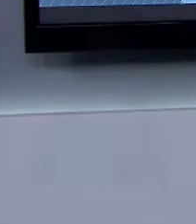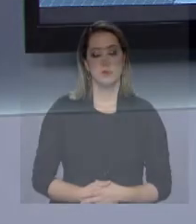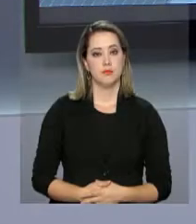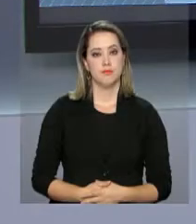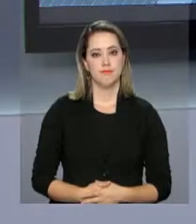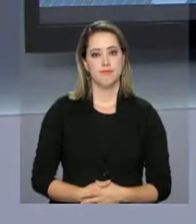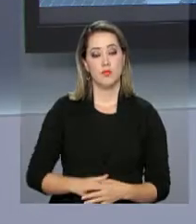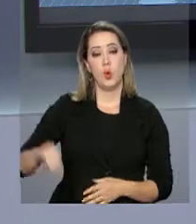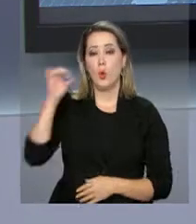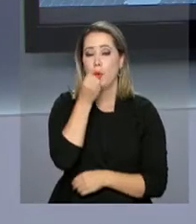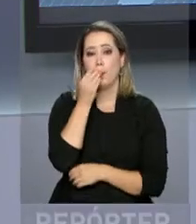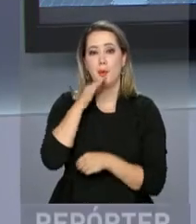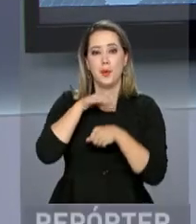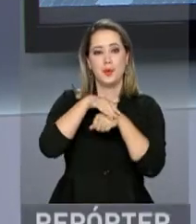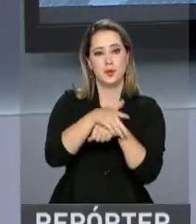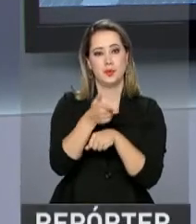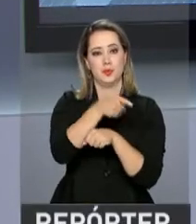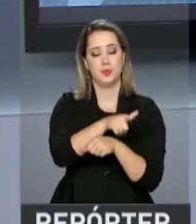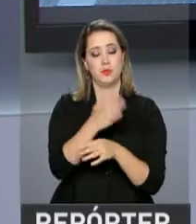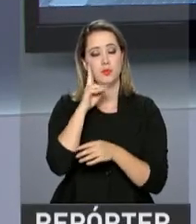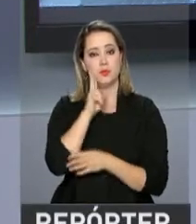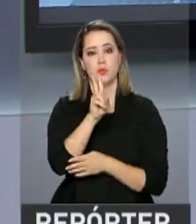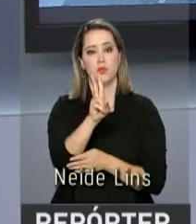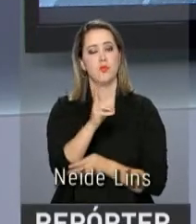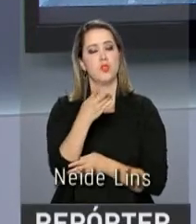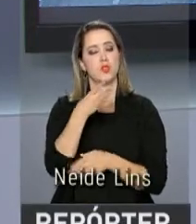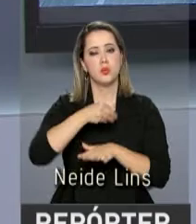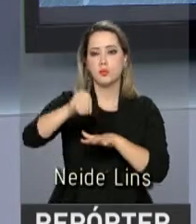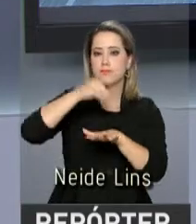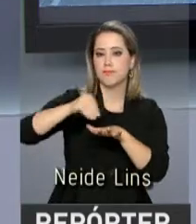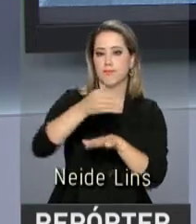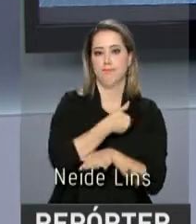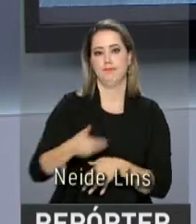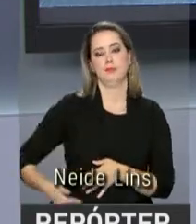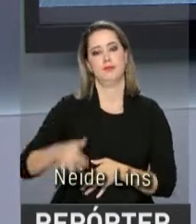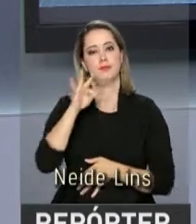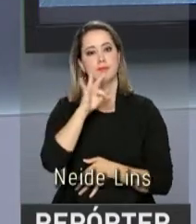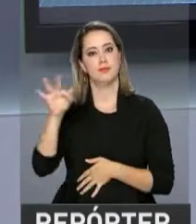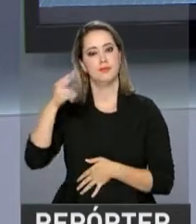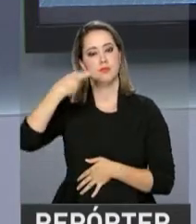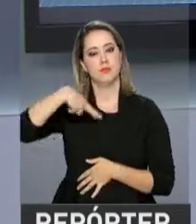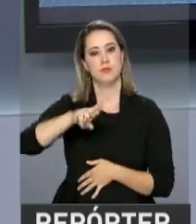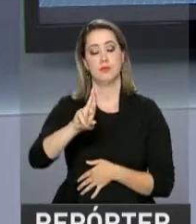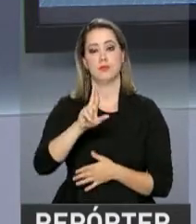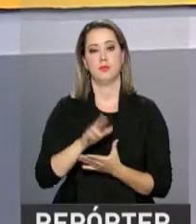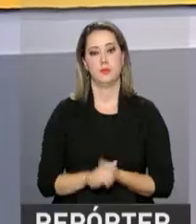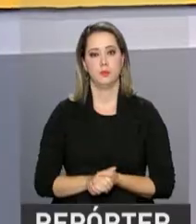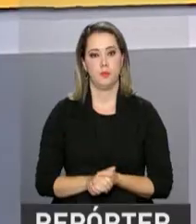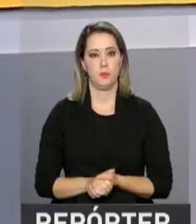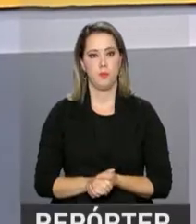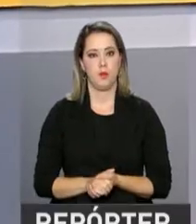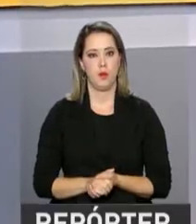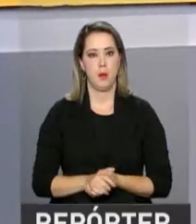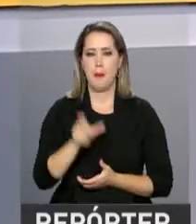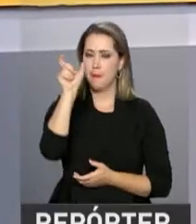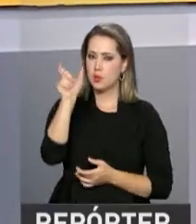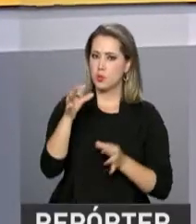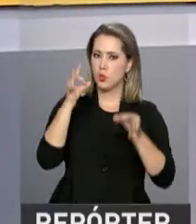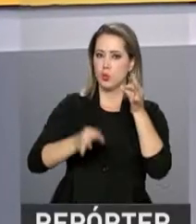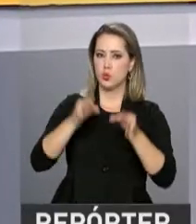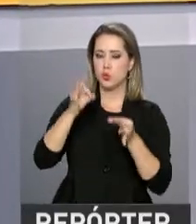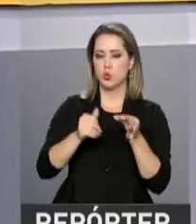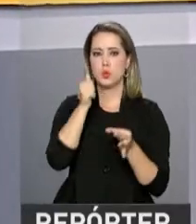olá boa noite a companhia agora as notícias do governo federal no repórter nbr a jurista